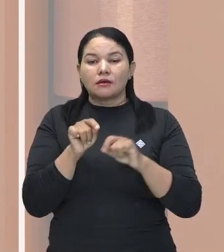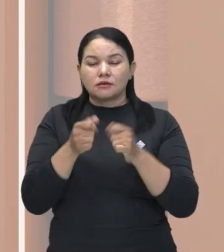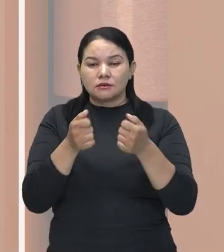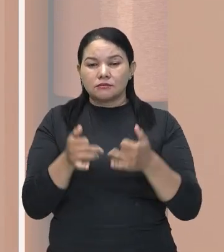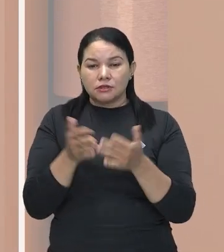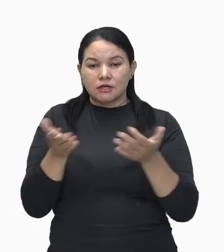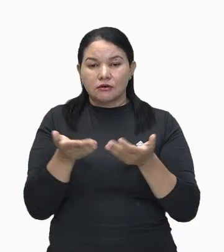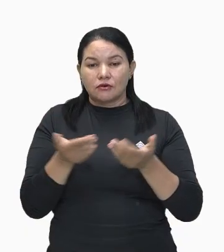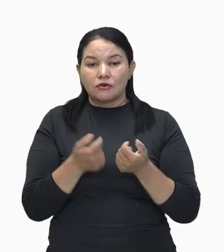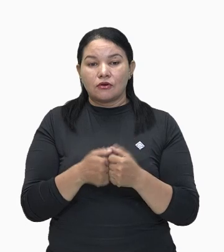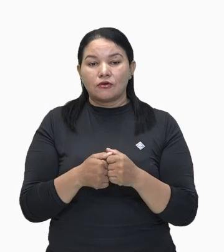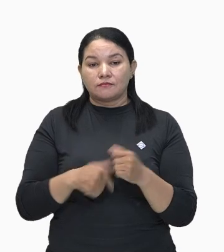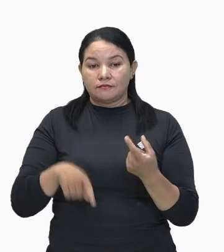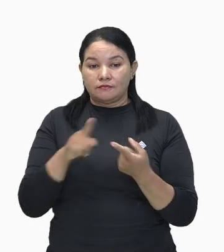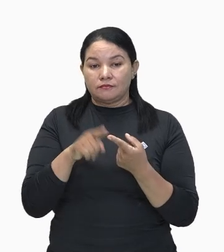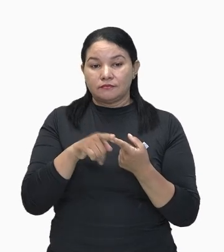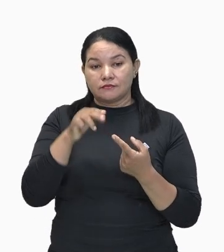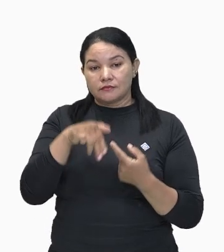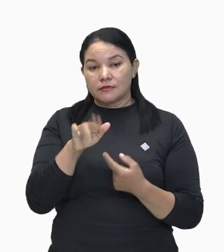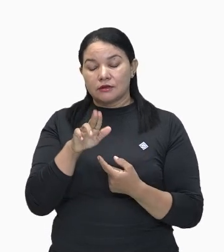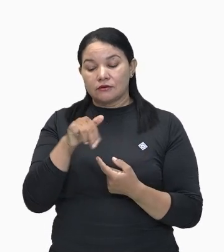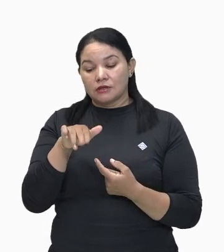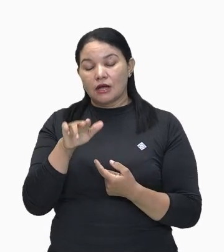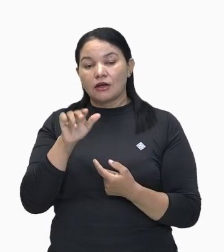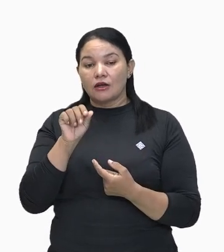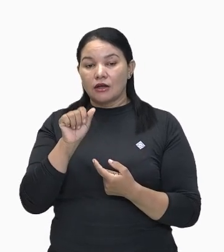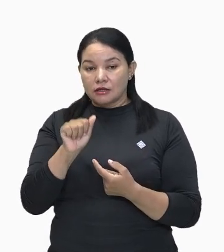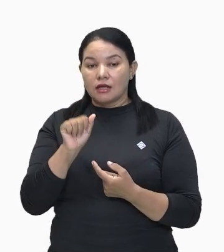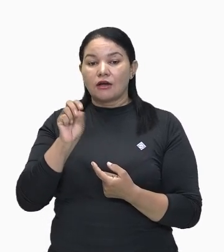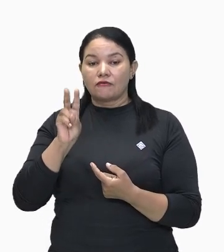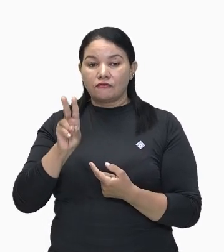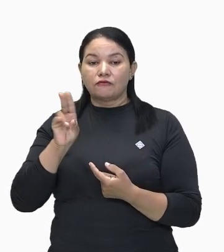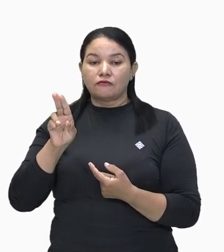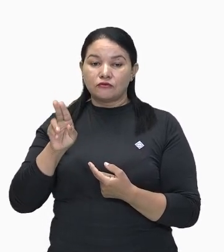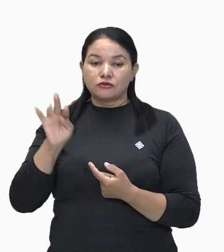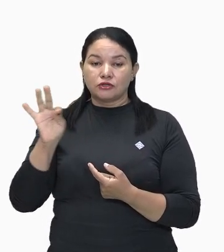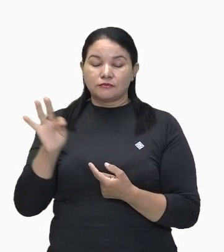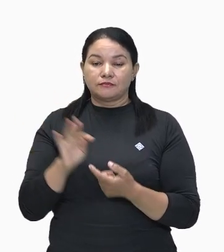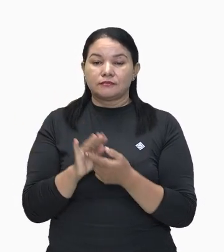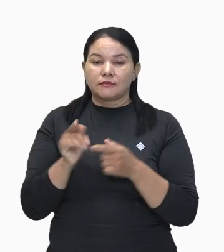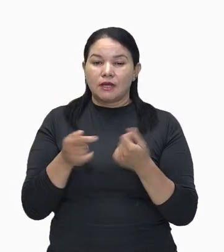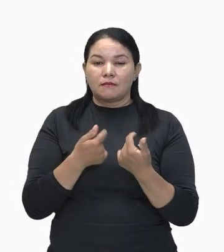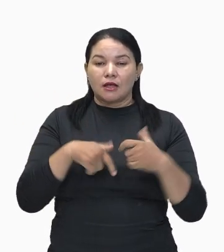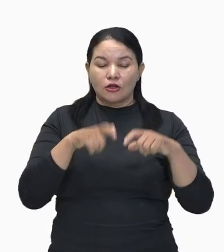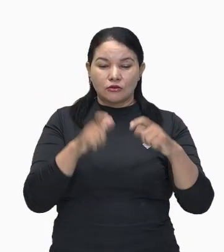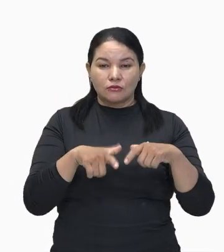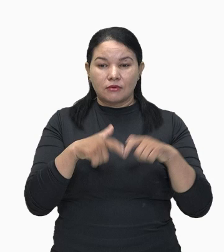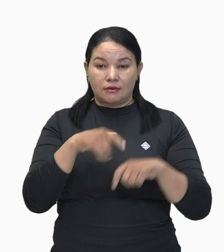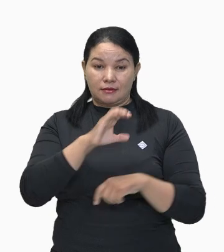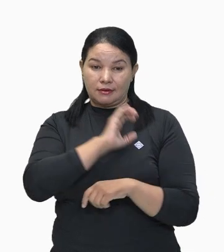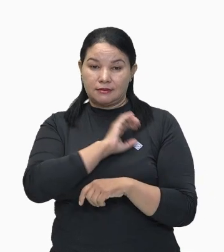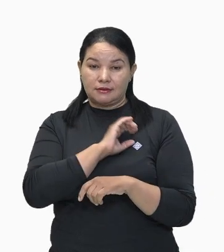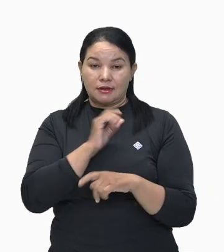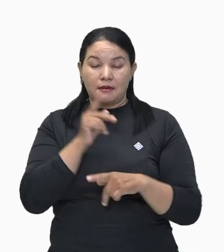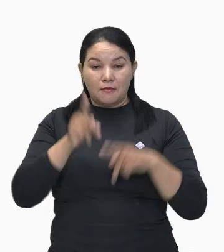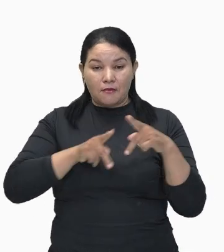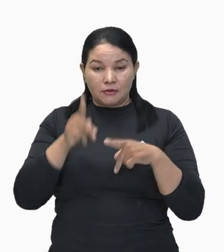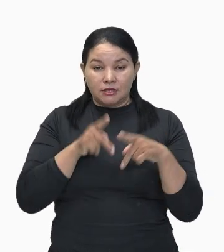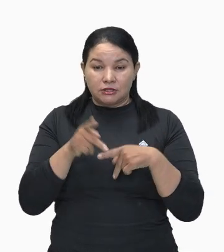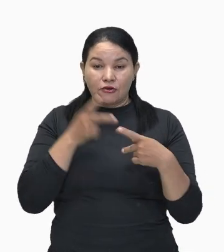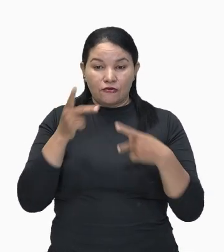justamente o Nunavut, que é um território no extremo norte do Canadá, onde essa população, eles alegavam ter